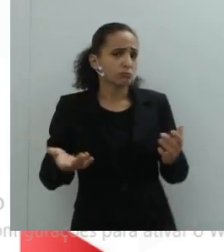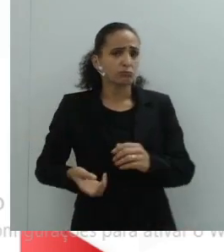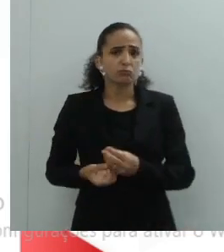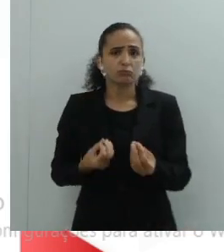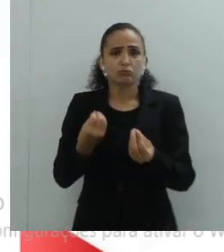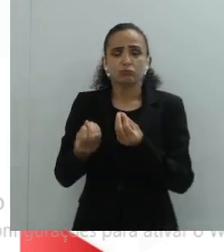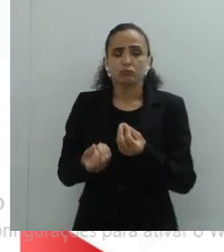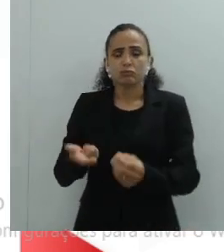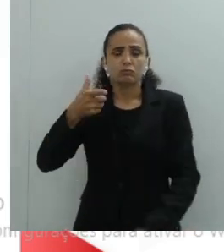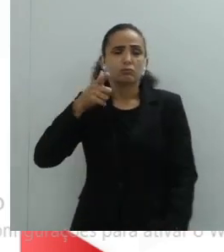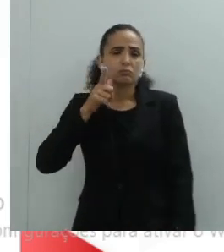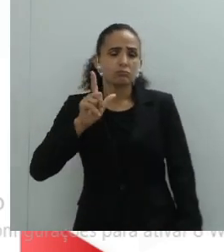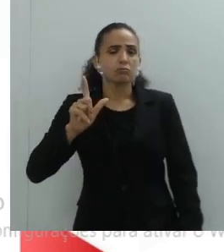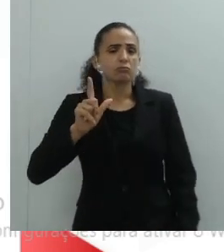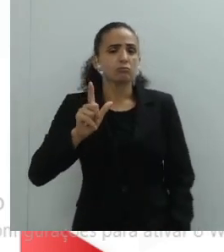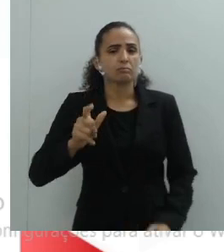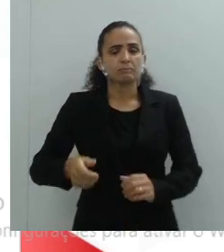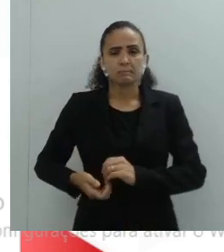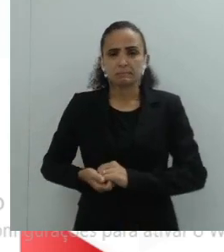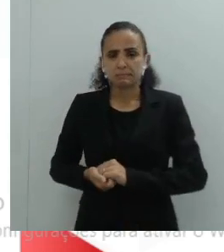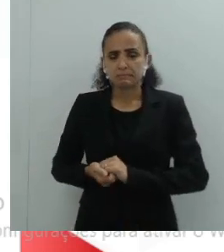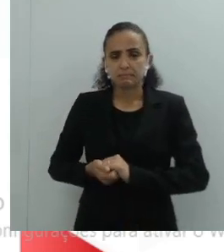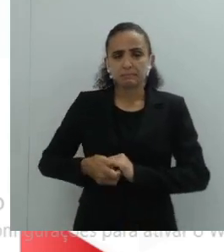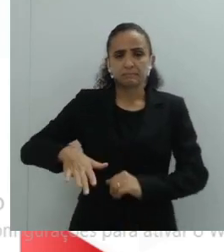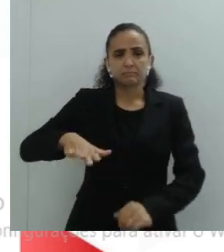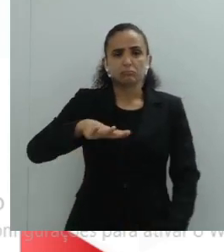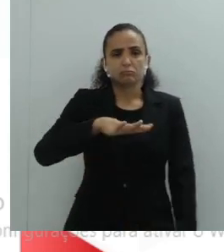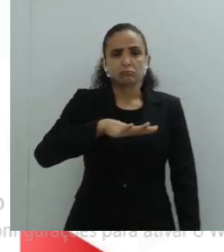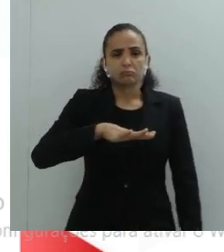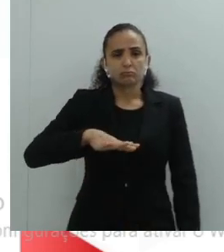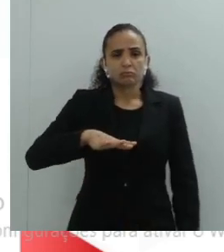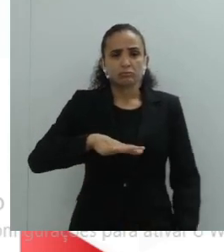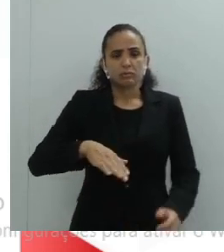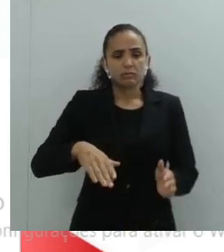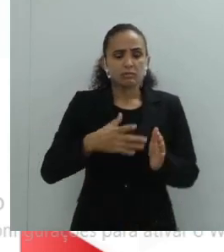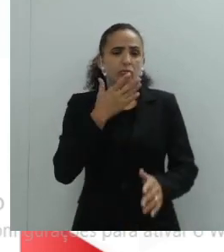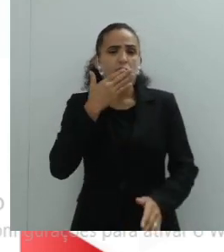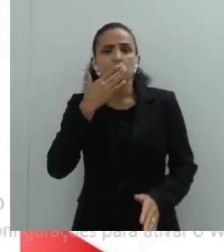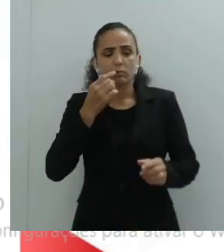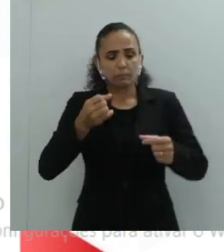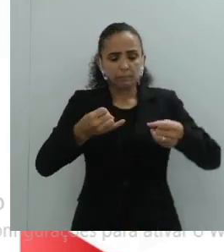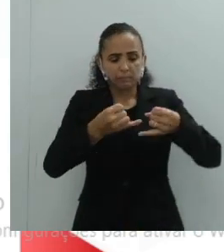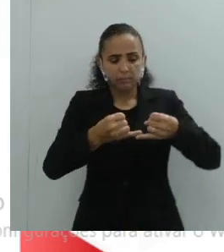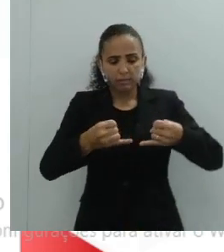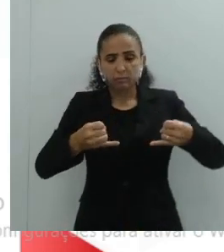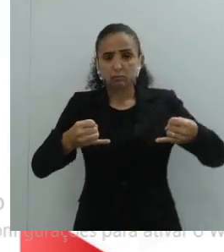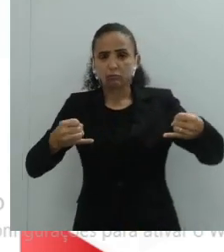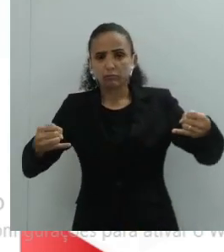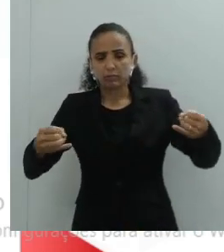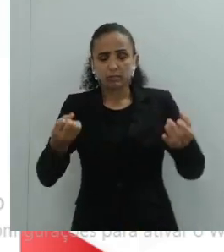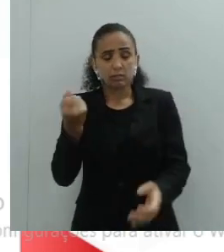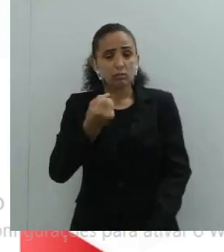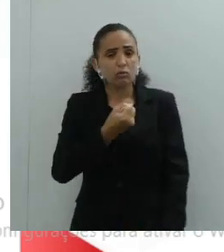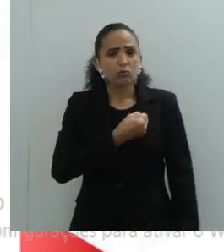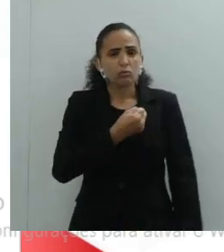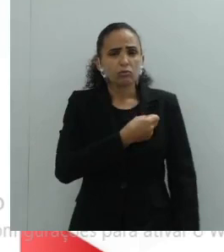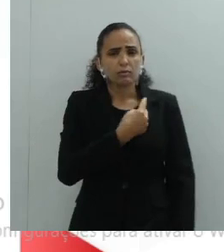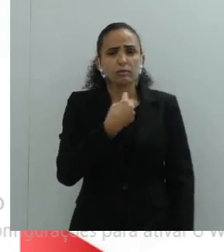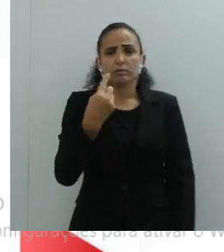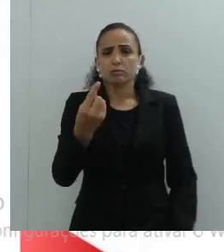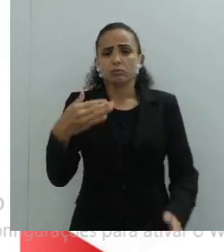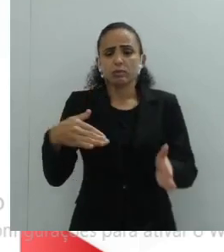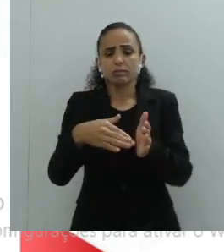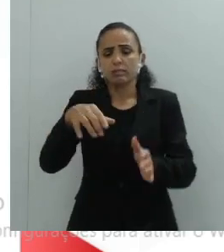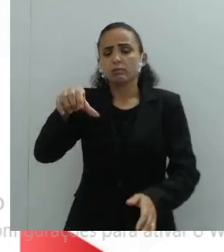Essa conquista em uma série, né, de fios coloridos onde eram feitos de 1 até 9. Tá certo?